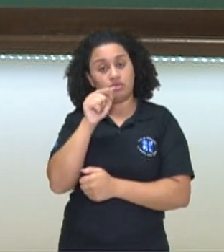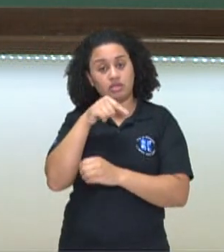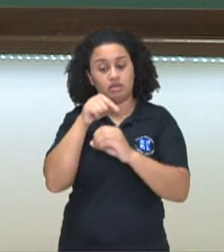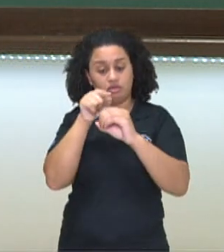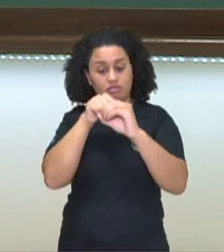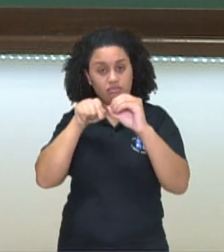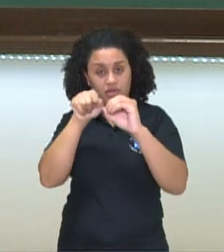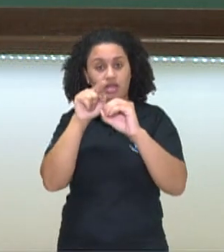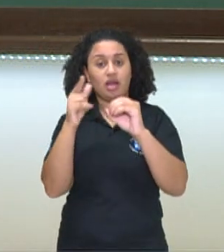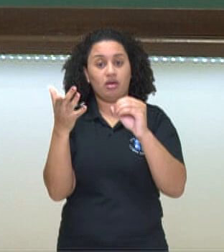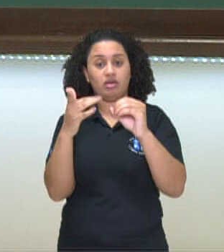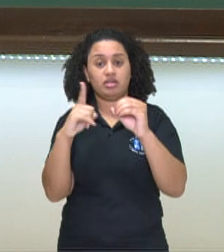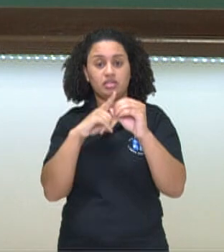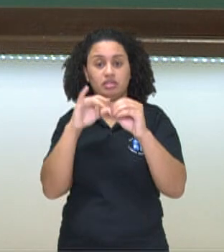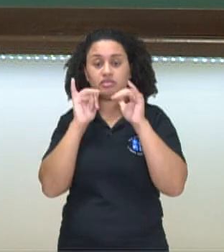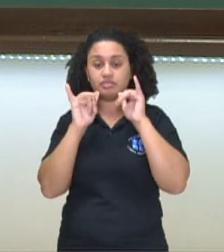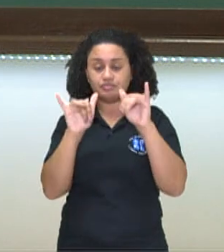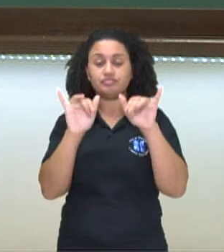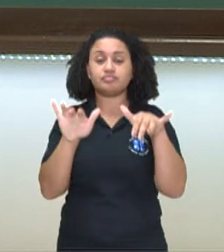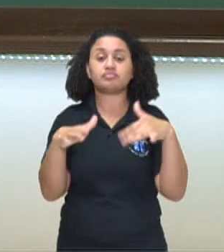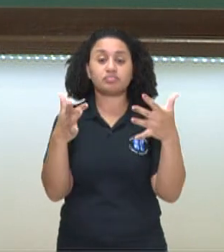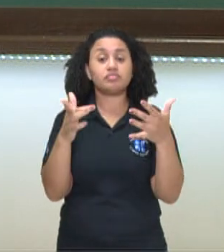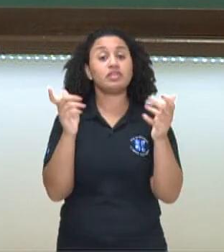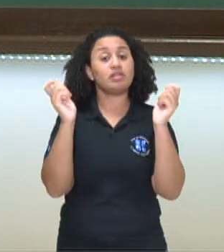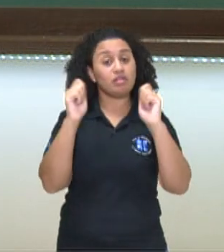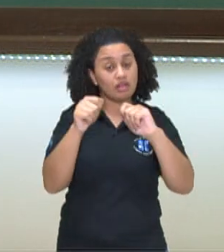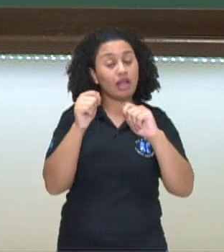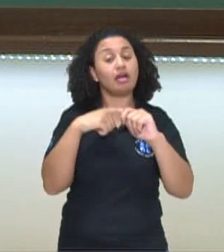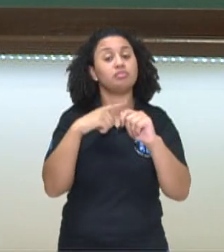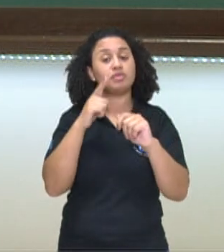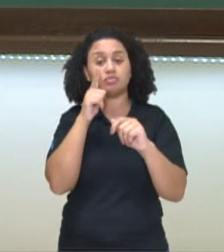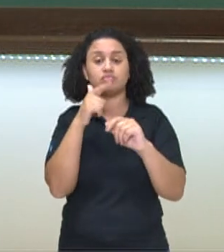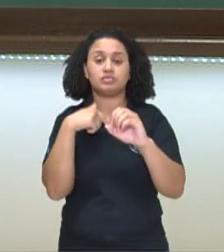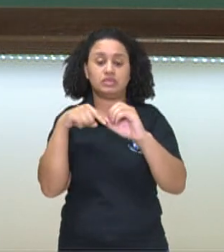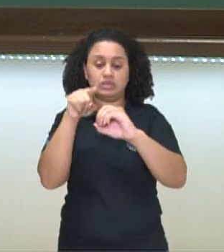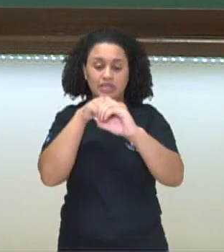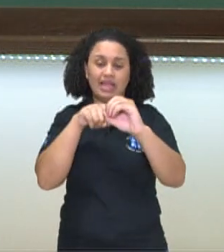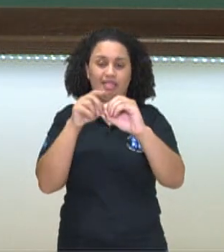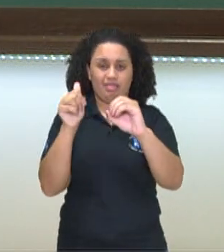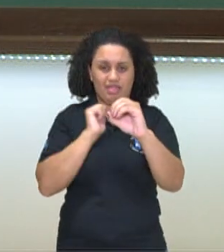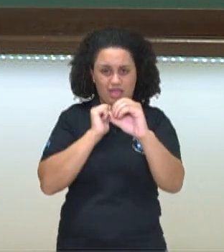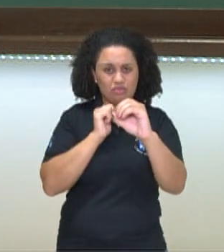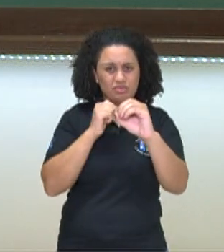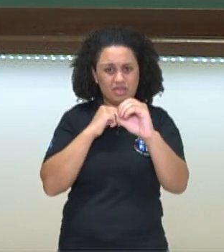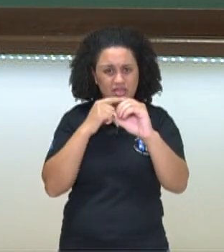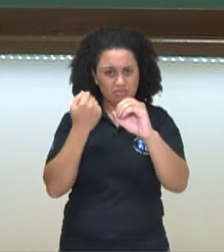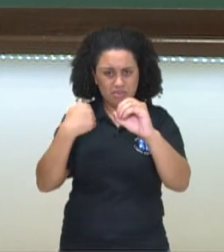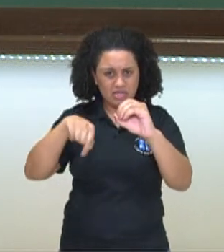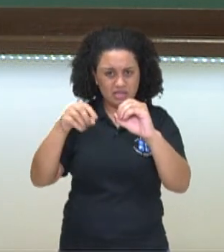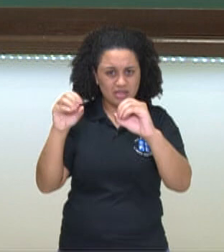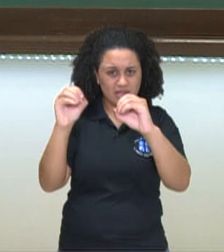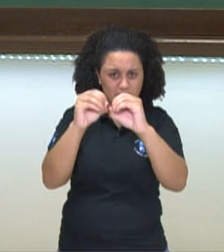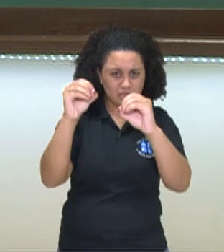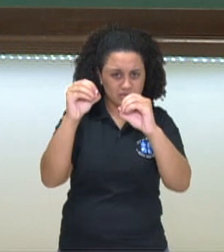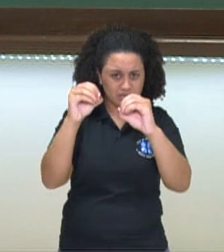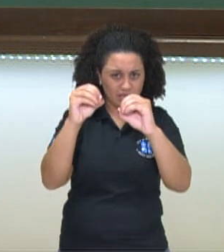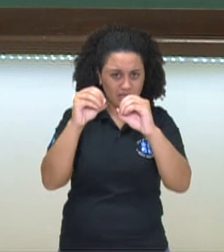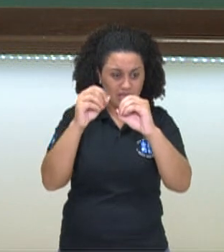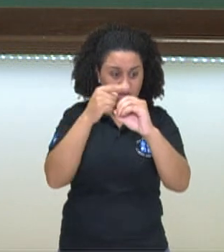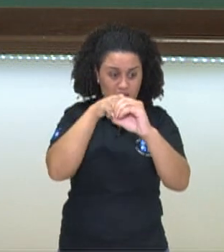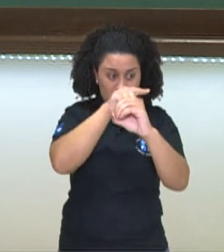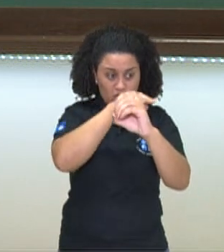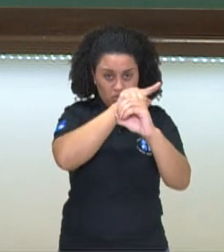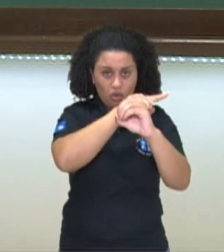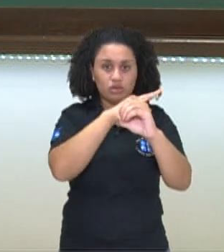B. Certo? Então existe como eu carregar um corpo neutro sem encostar nele e usando um outro corpo neutro como fonte